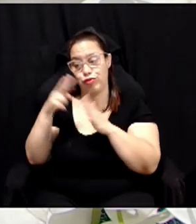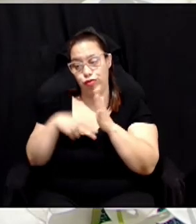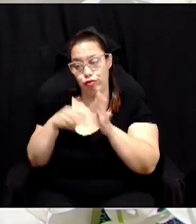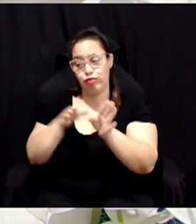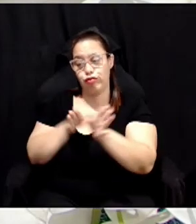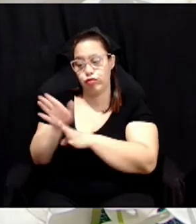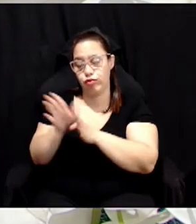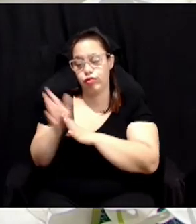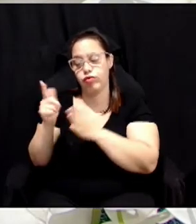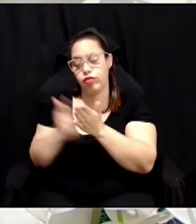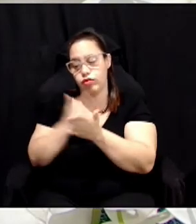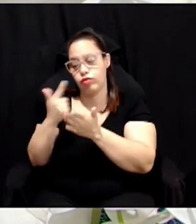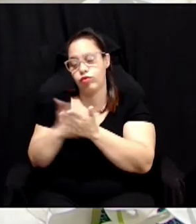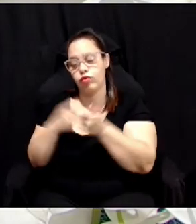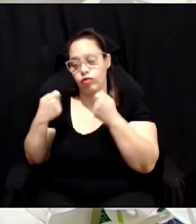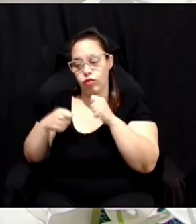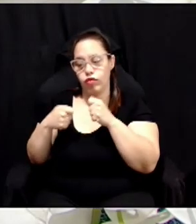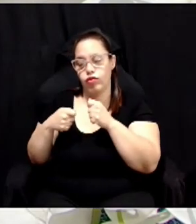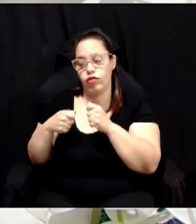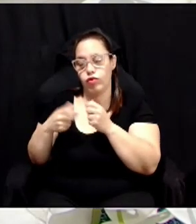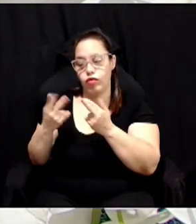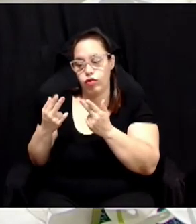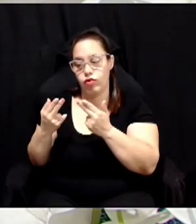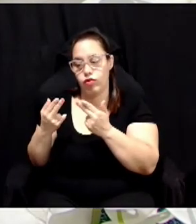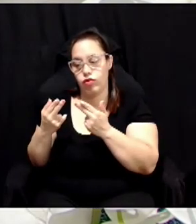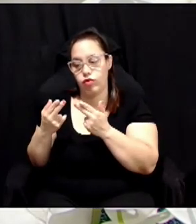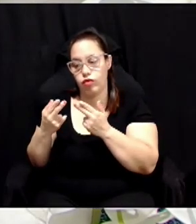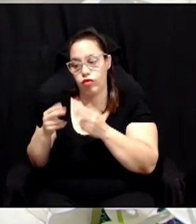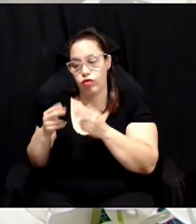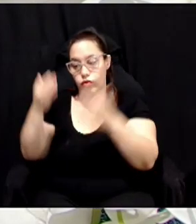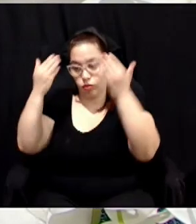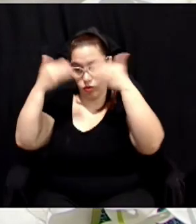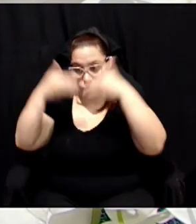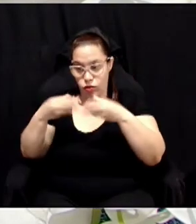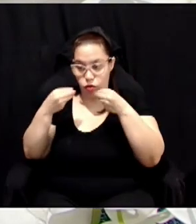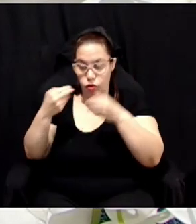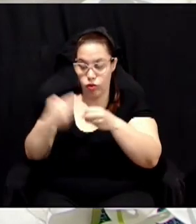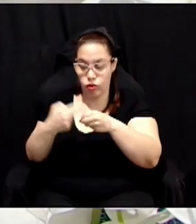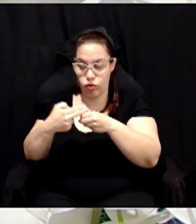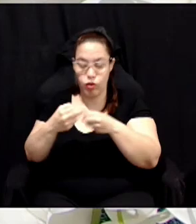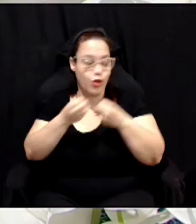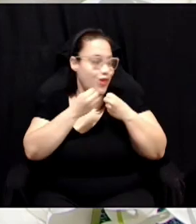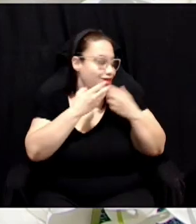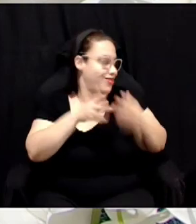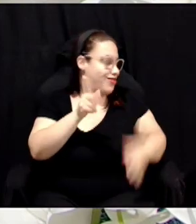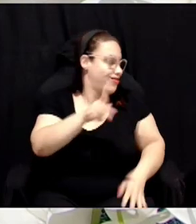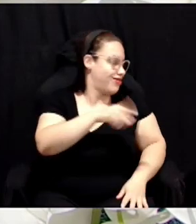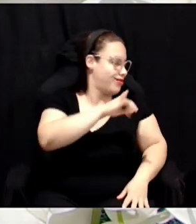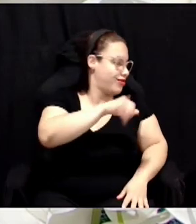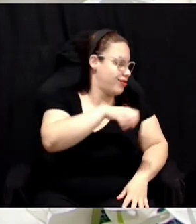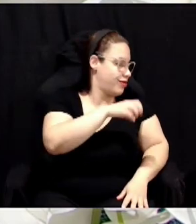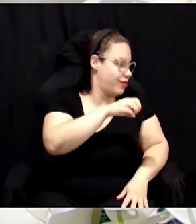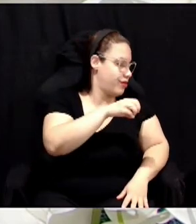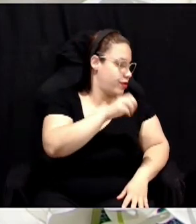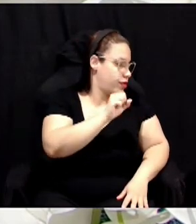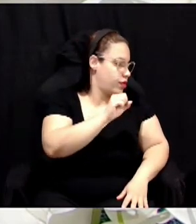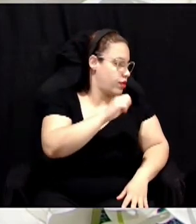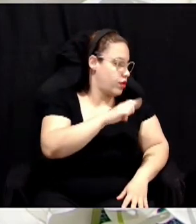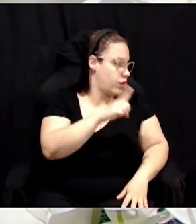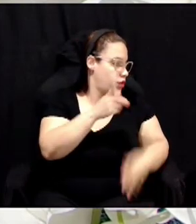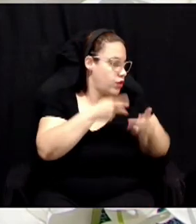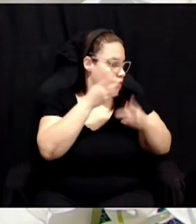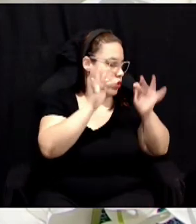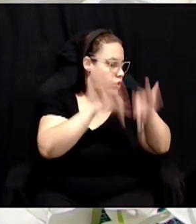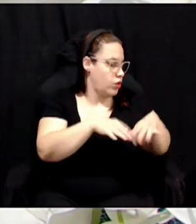obras e exigir essas mesmas obras numa prova como o vestibular da Unicamp. Boa, professor José Alves, suas considerações finais aqui no